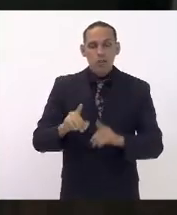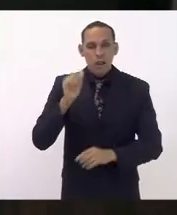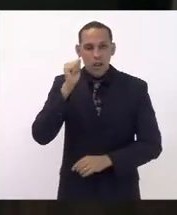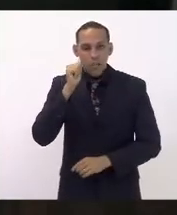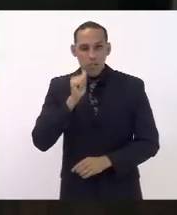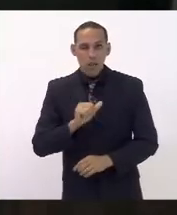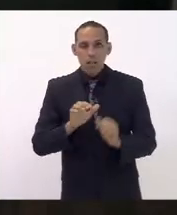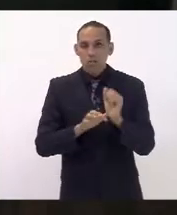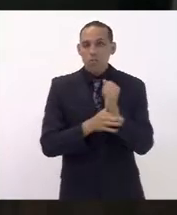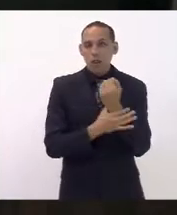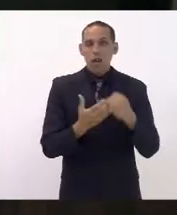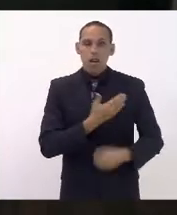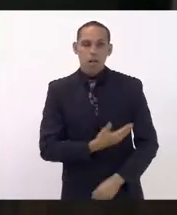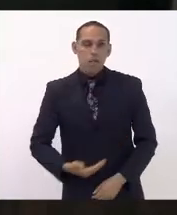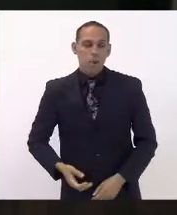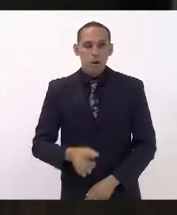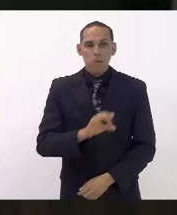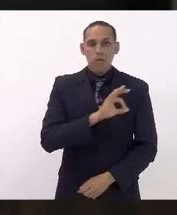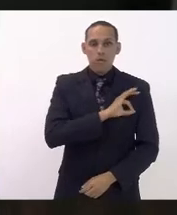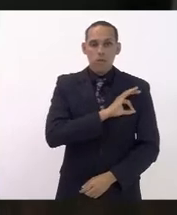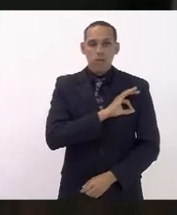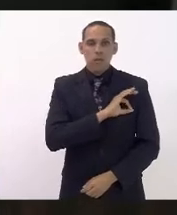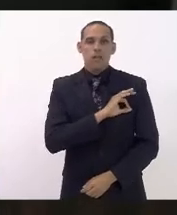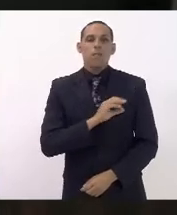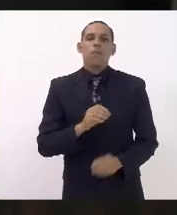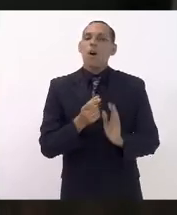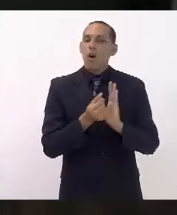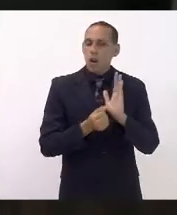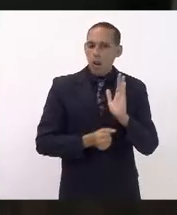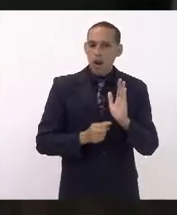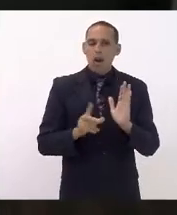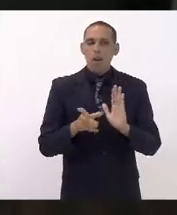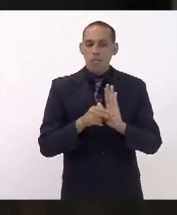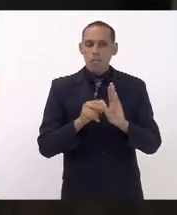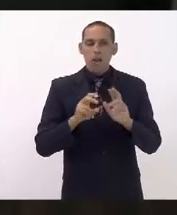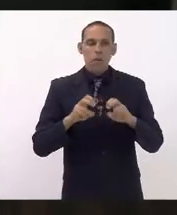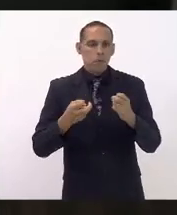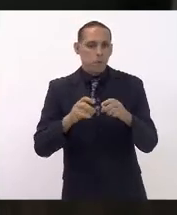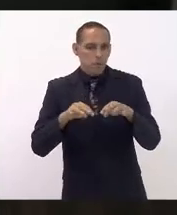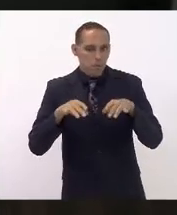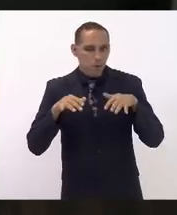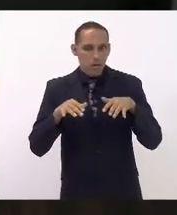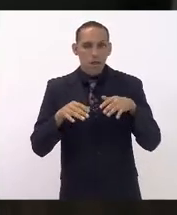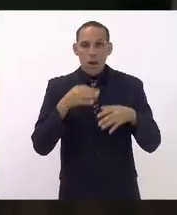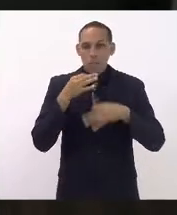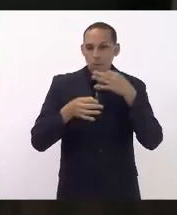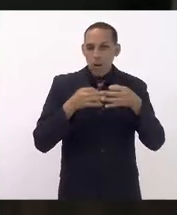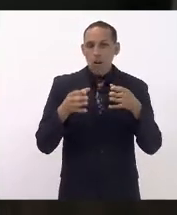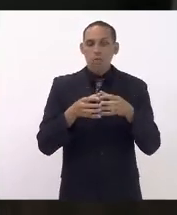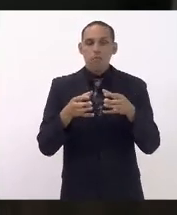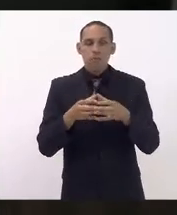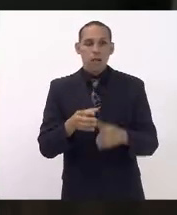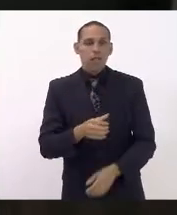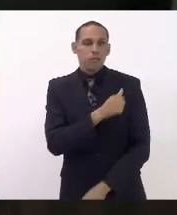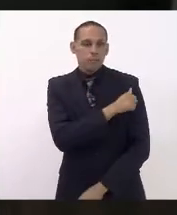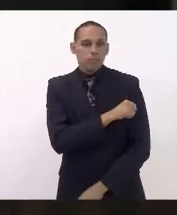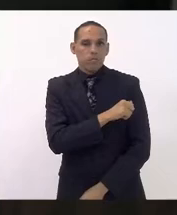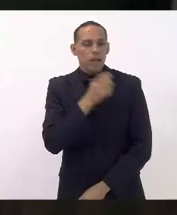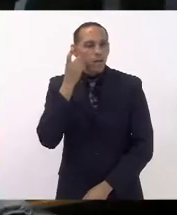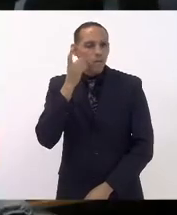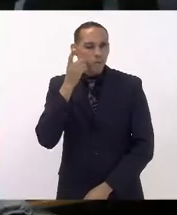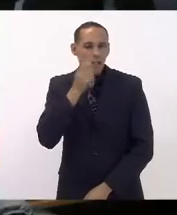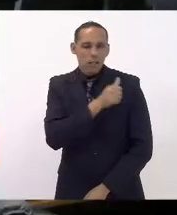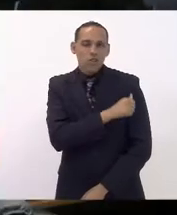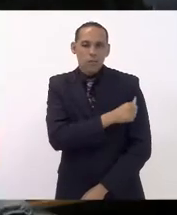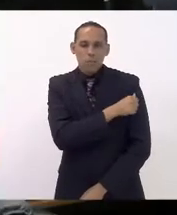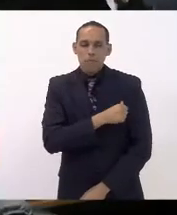Polícia e de Orçamento às emendas de plenário. Para emitir parecer pela Comissão de Defesa da Mulher, deputada enfermeira Rejane. Presidente,